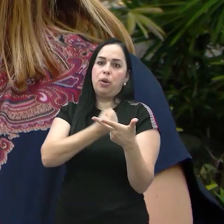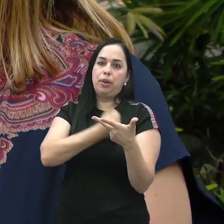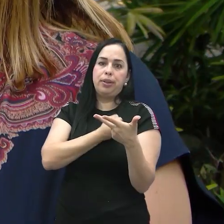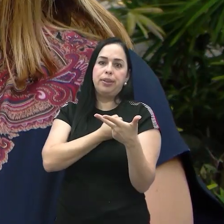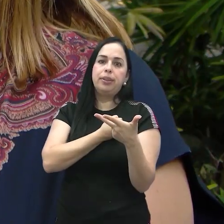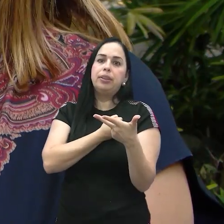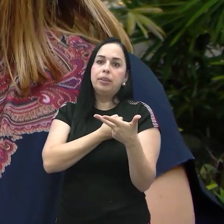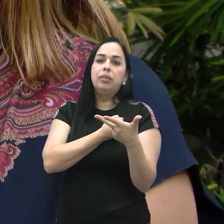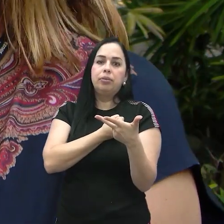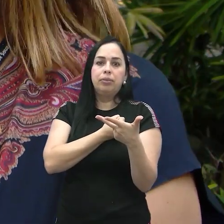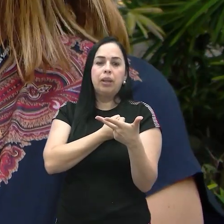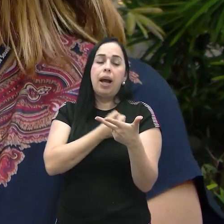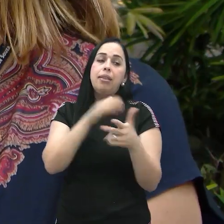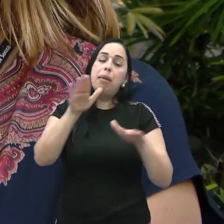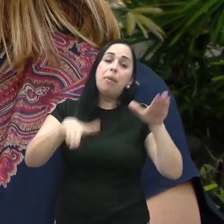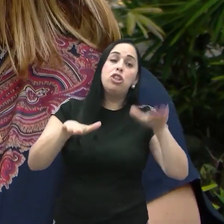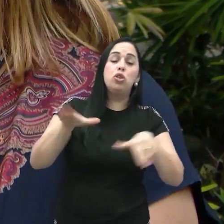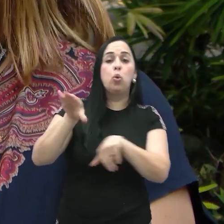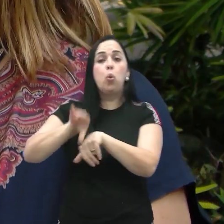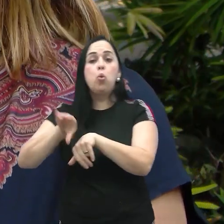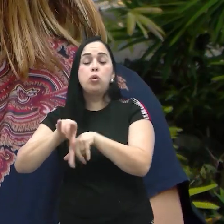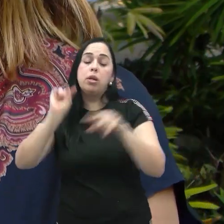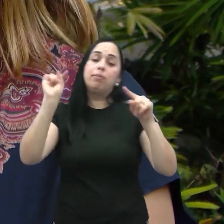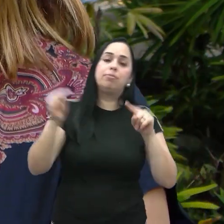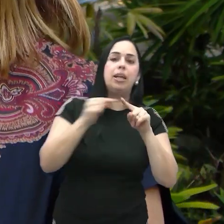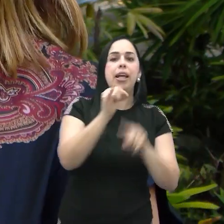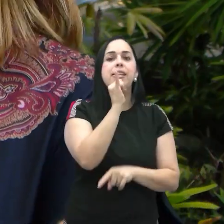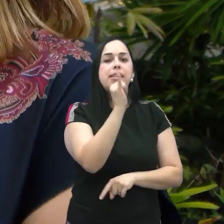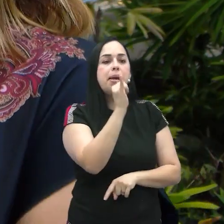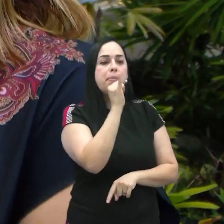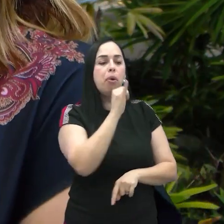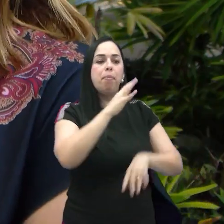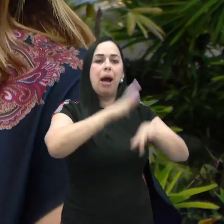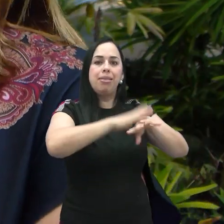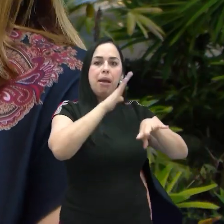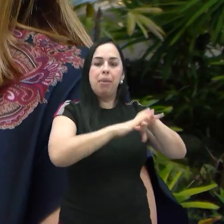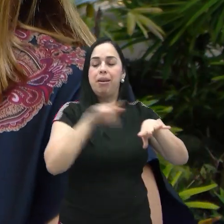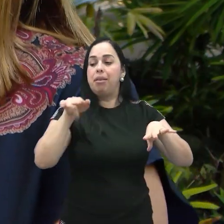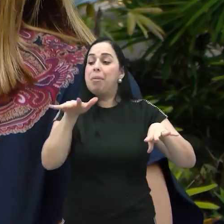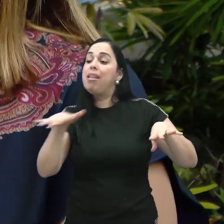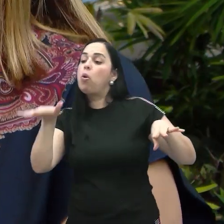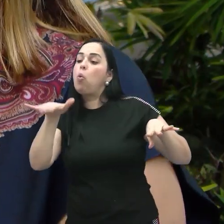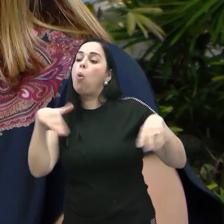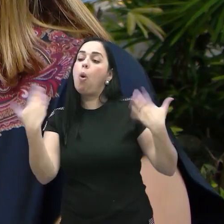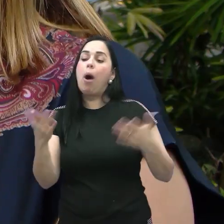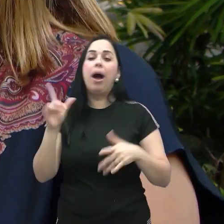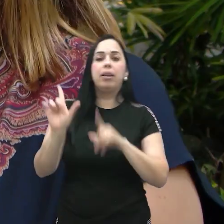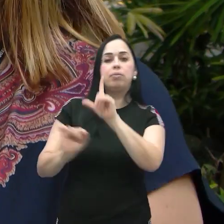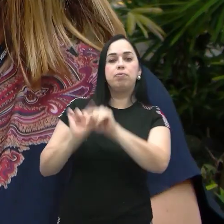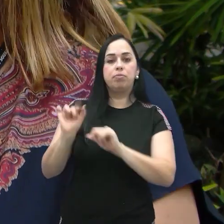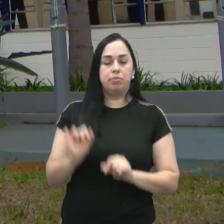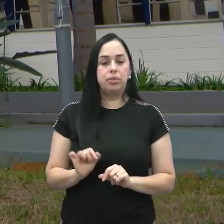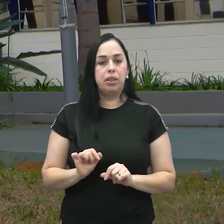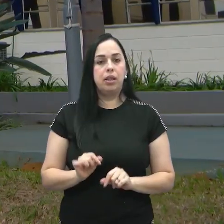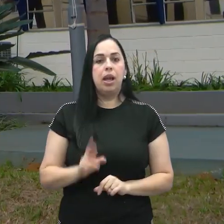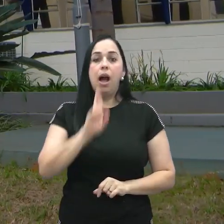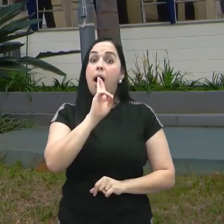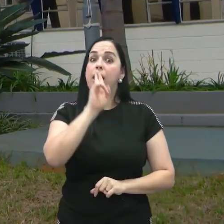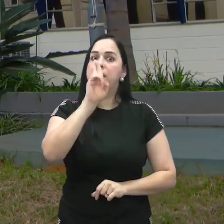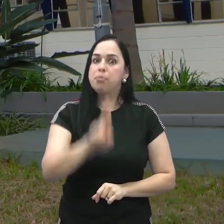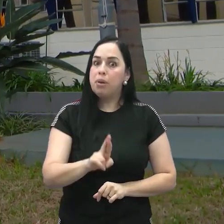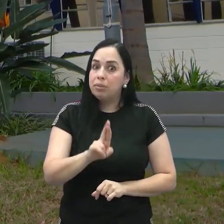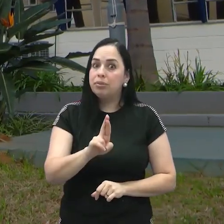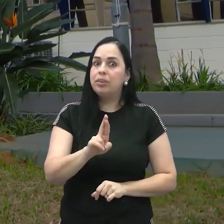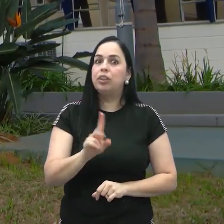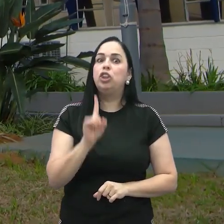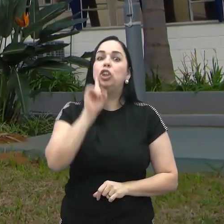têm diferença com relação ao curso que o aluno escolhe. Então, matemática às vezes tem um peso maior dependendo da área que ele escolhe. O resultado